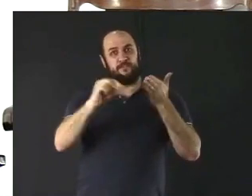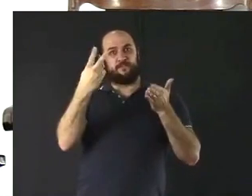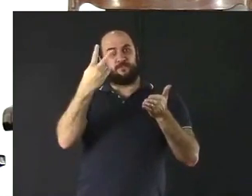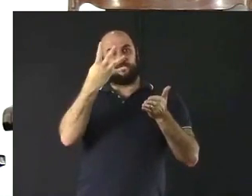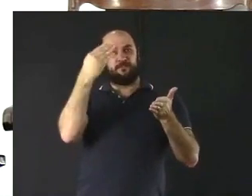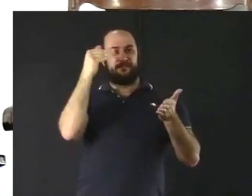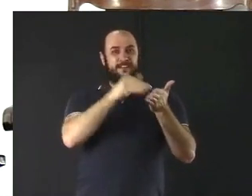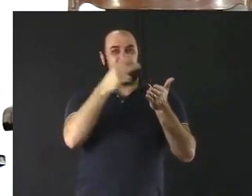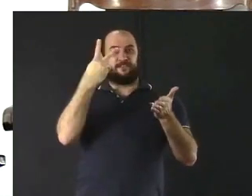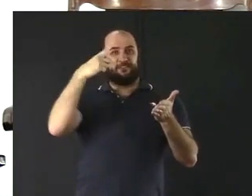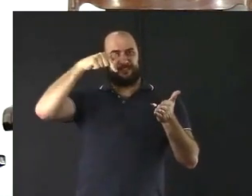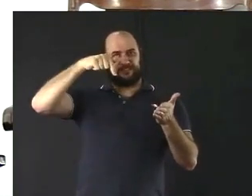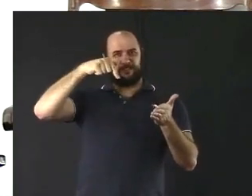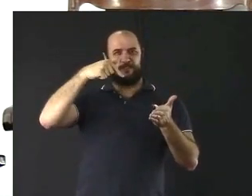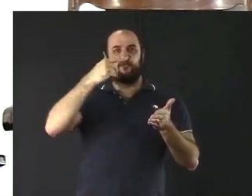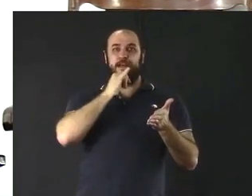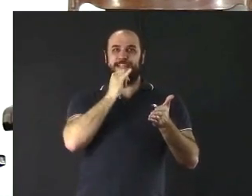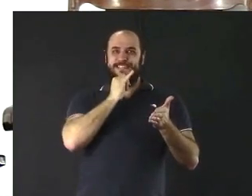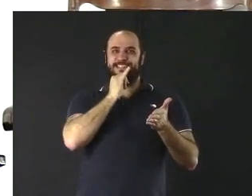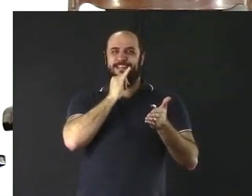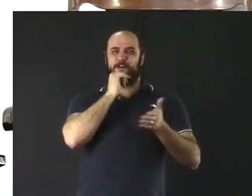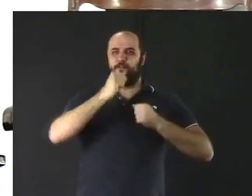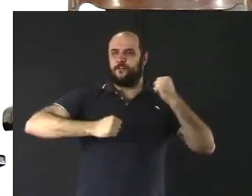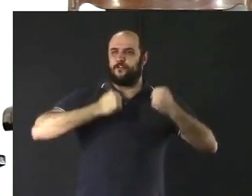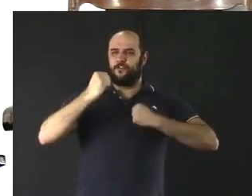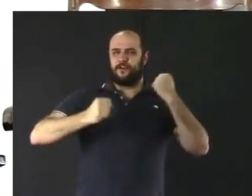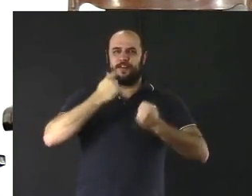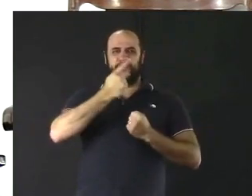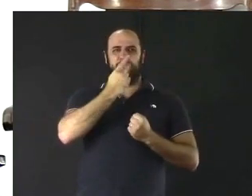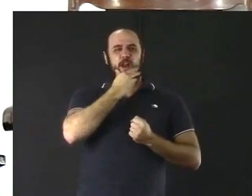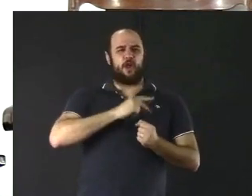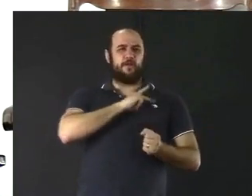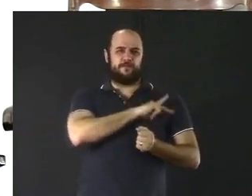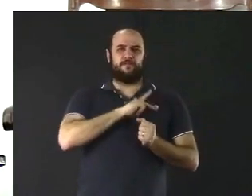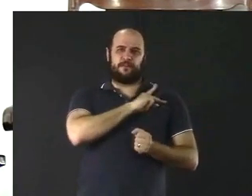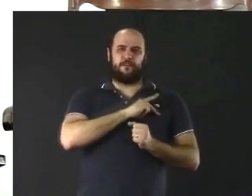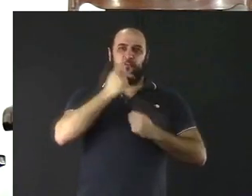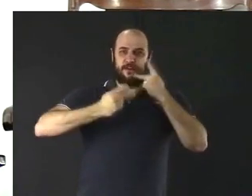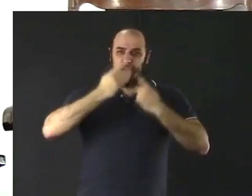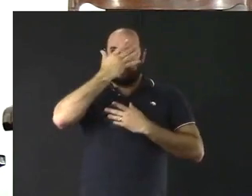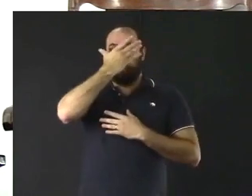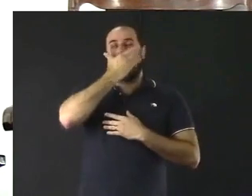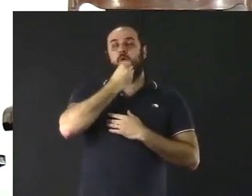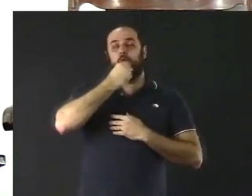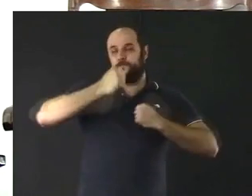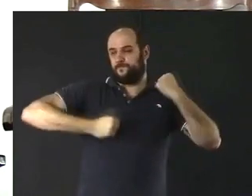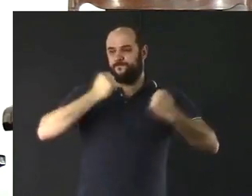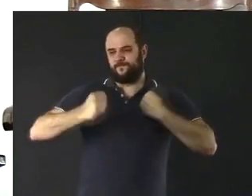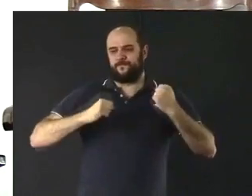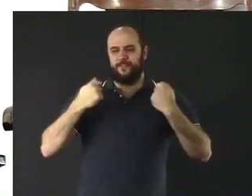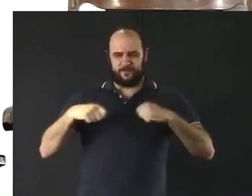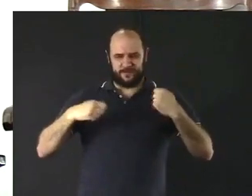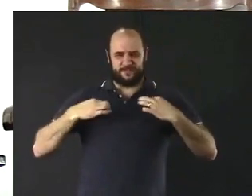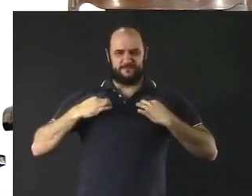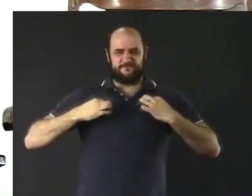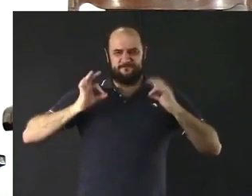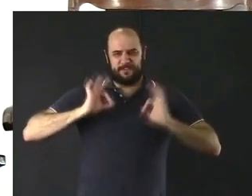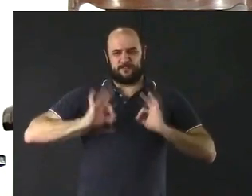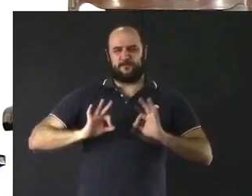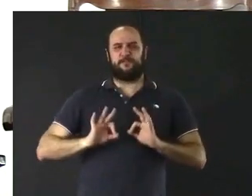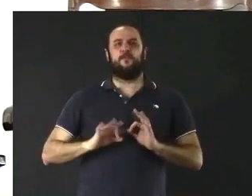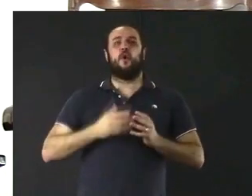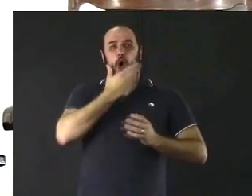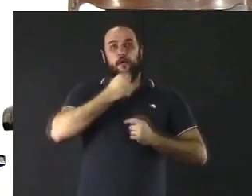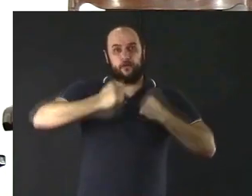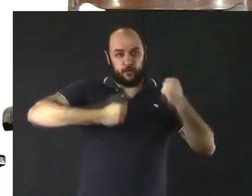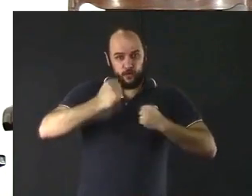Ele usa a ilustração da corrida e a preparação do atleta de elite que tem determinação, corre com uma meta, persevera